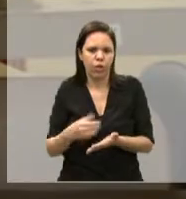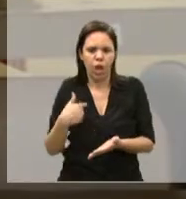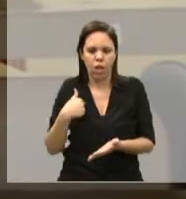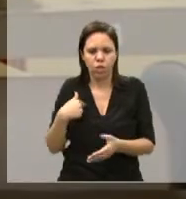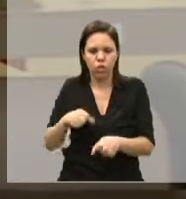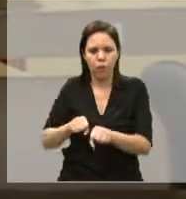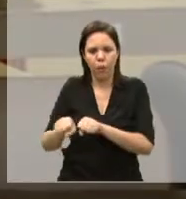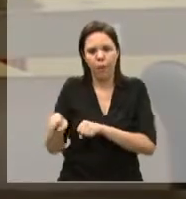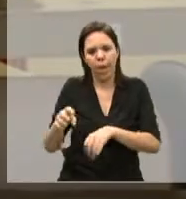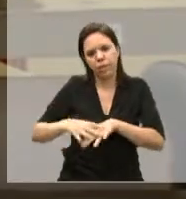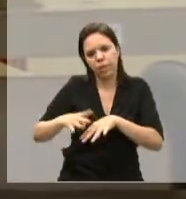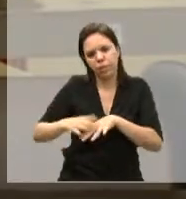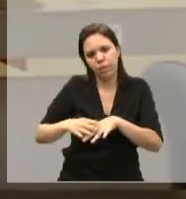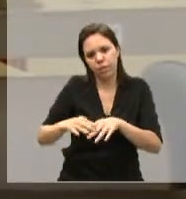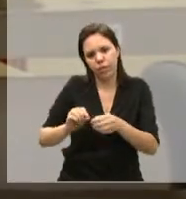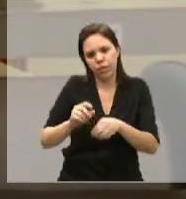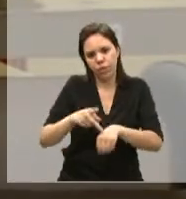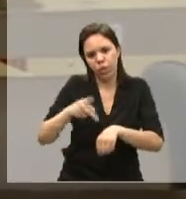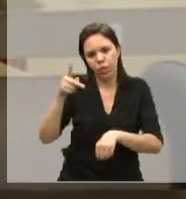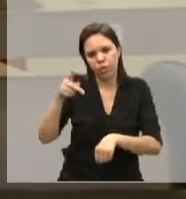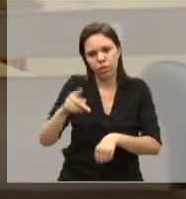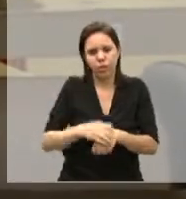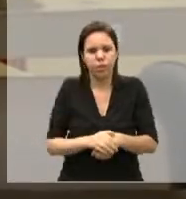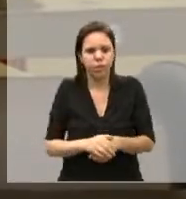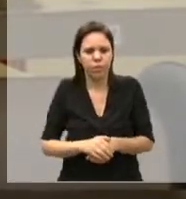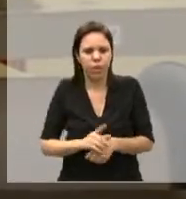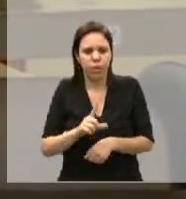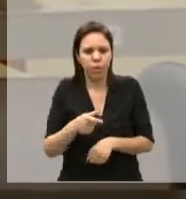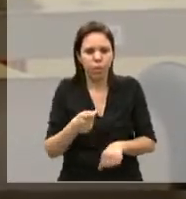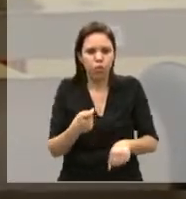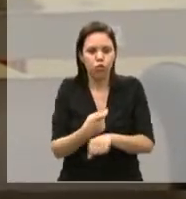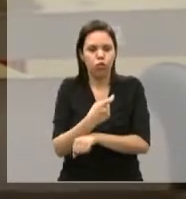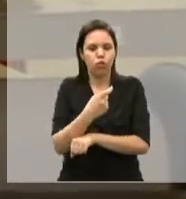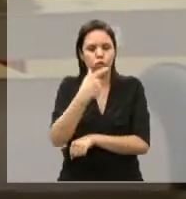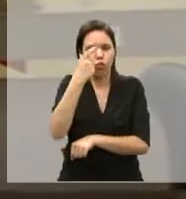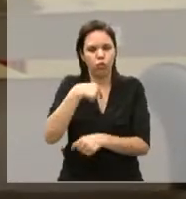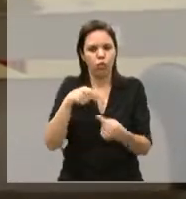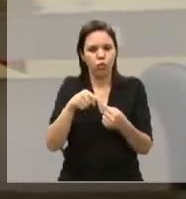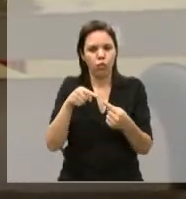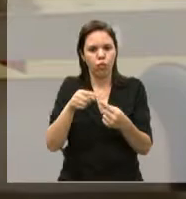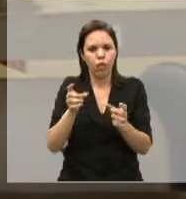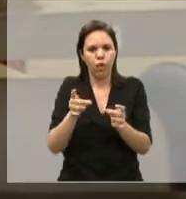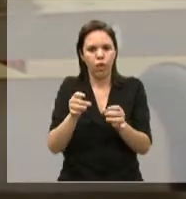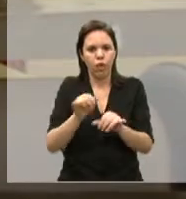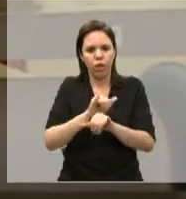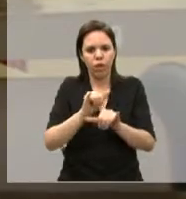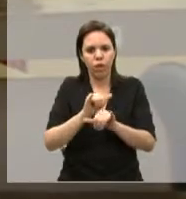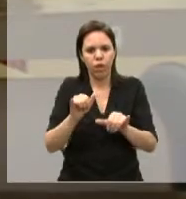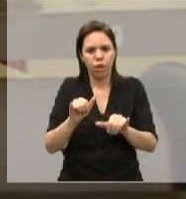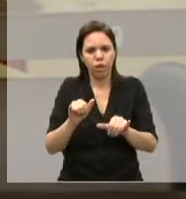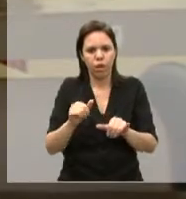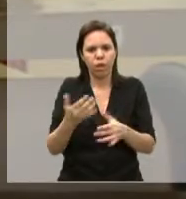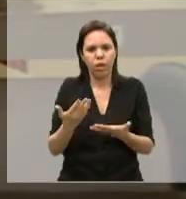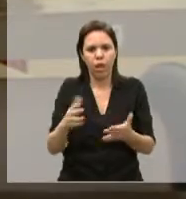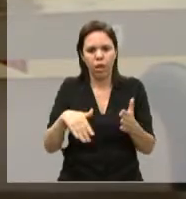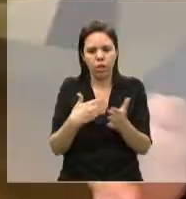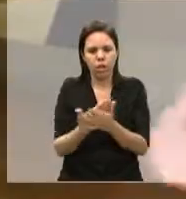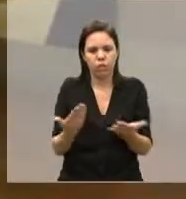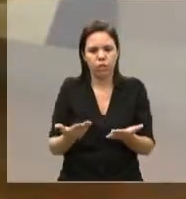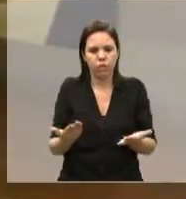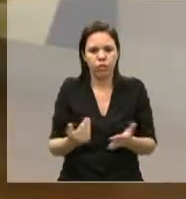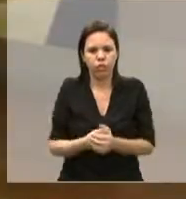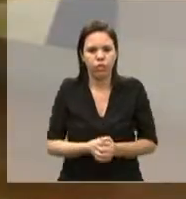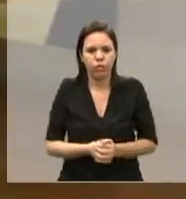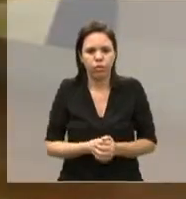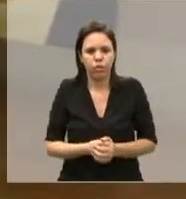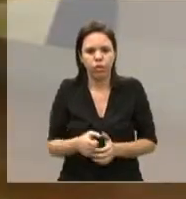em matemática, fiz uma pós-graduação, me descobri em vendas e marketing, estou até hoje. Porém,